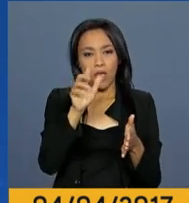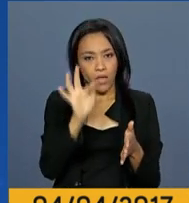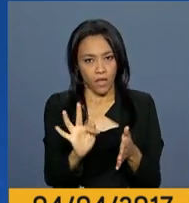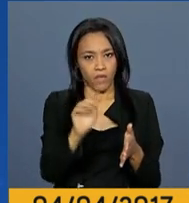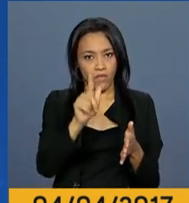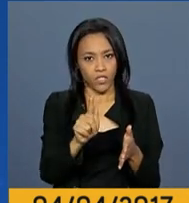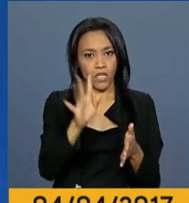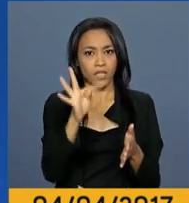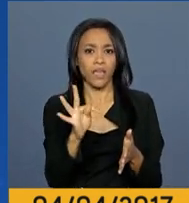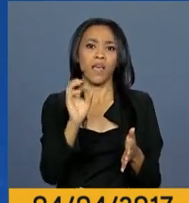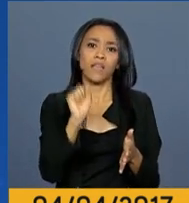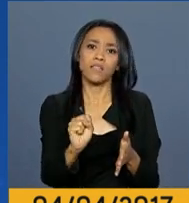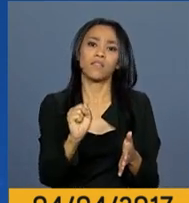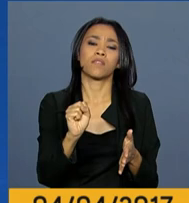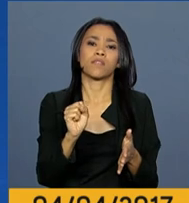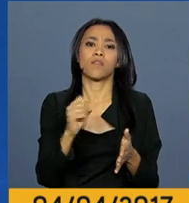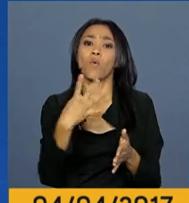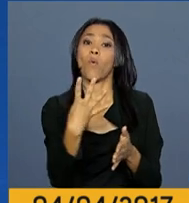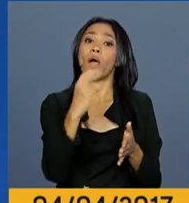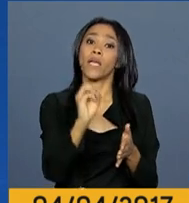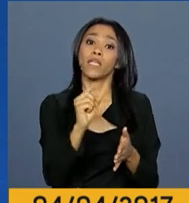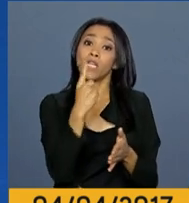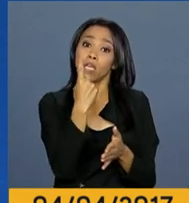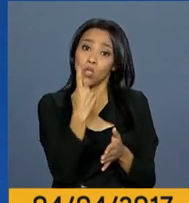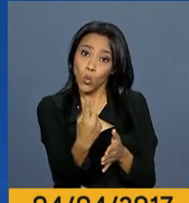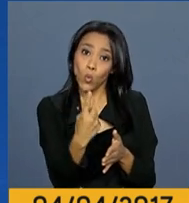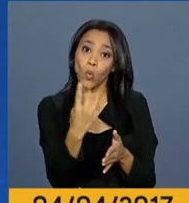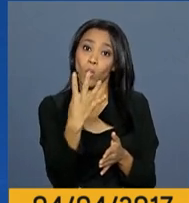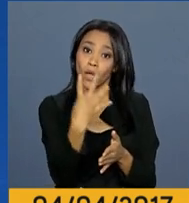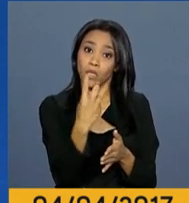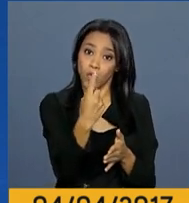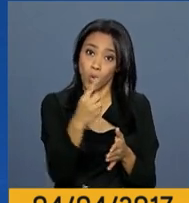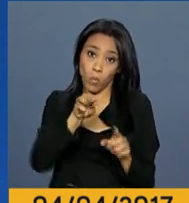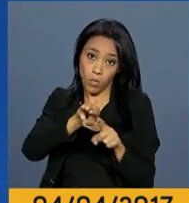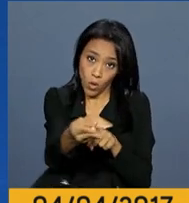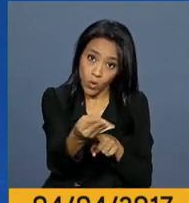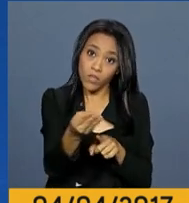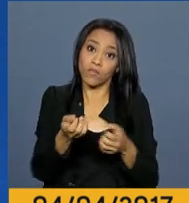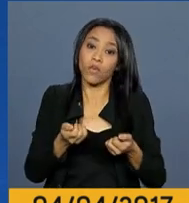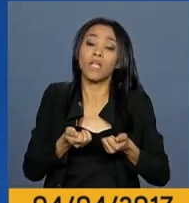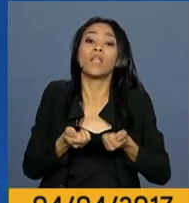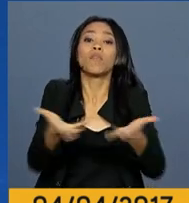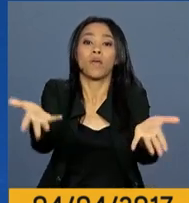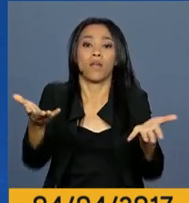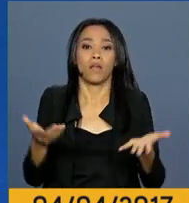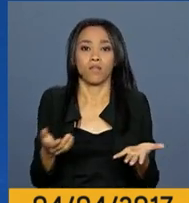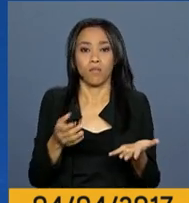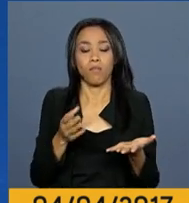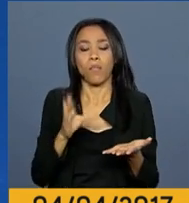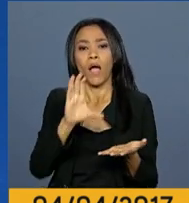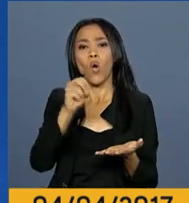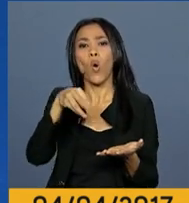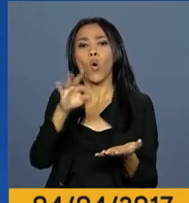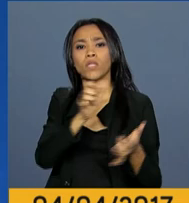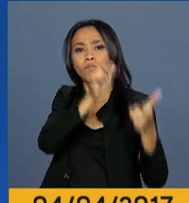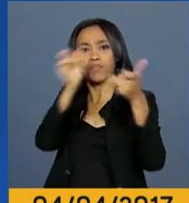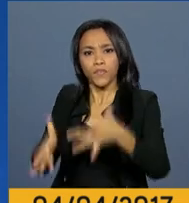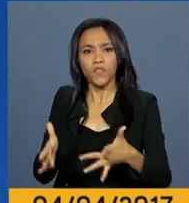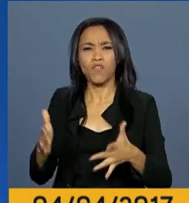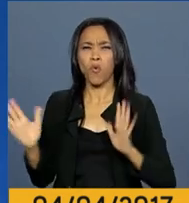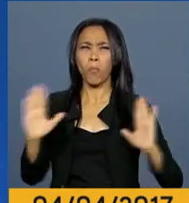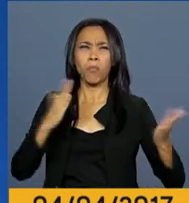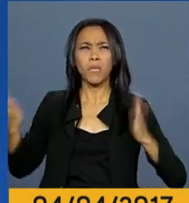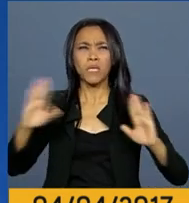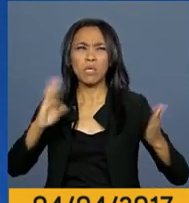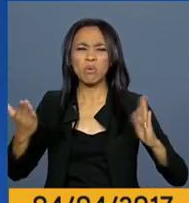são 41 bilhões que estavam em contas inativas. Nós liberamos, isso deu, e veja, no momento em que as famílias estavam endividadas,